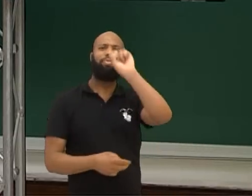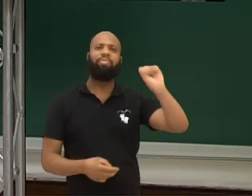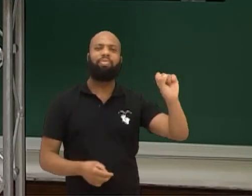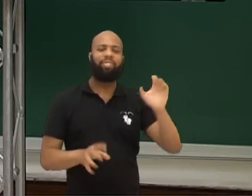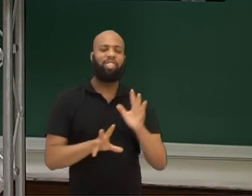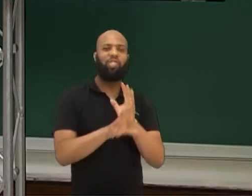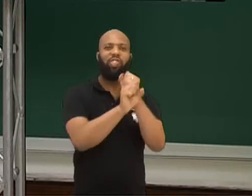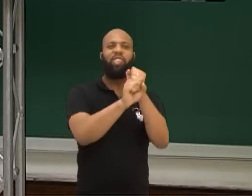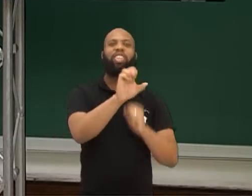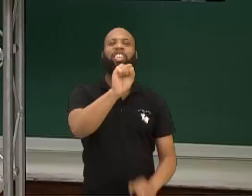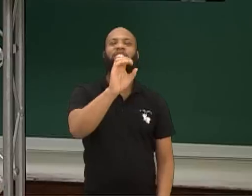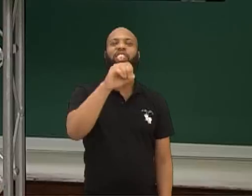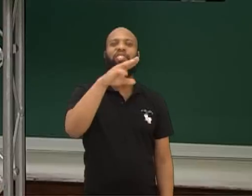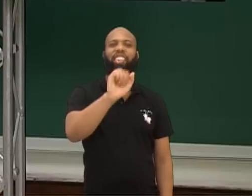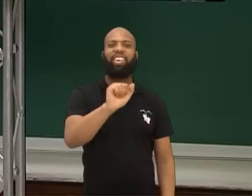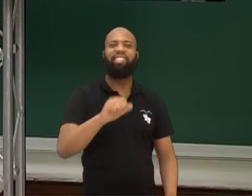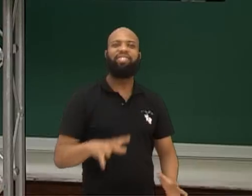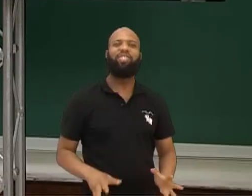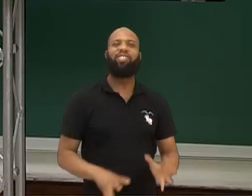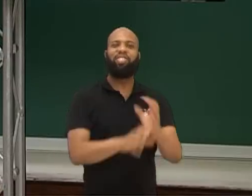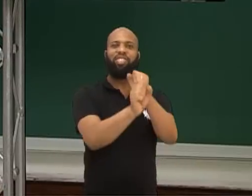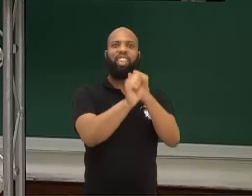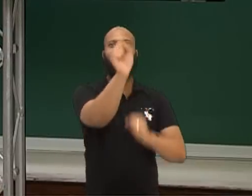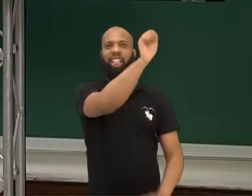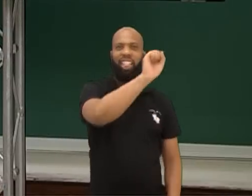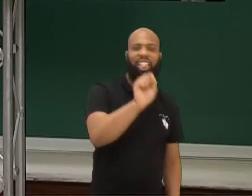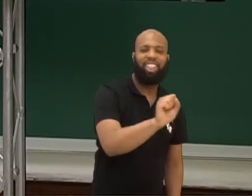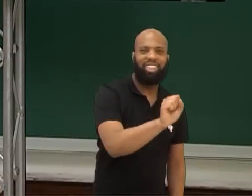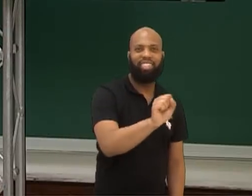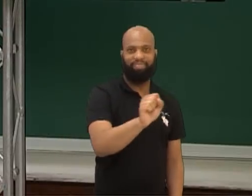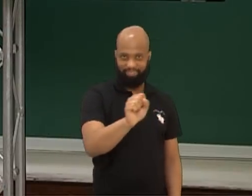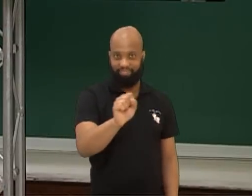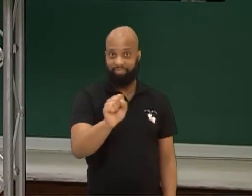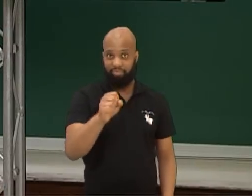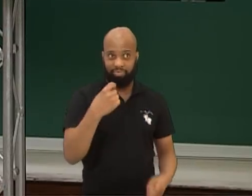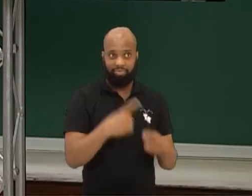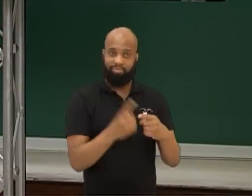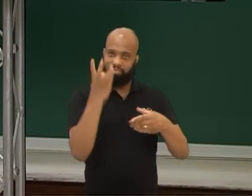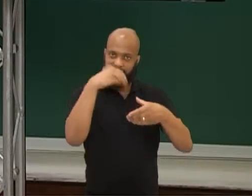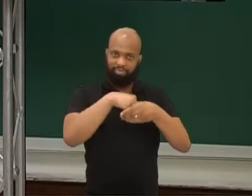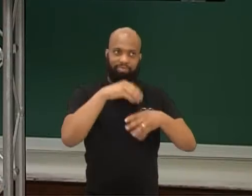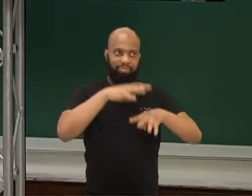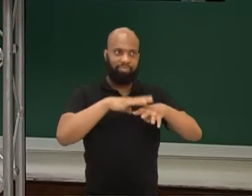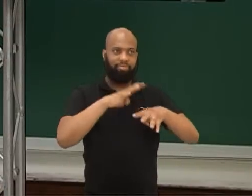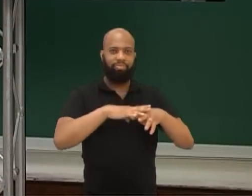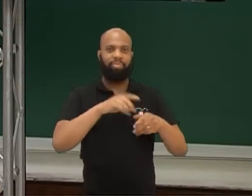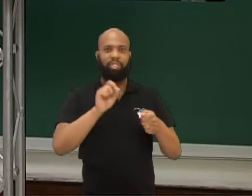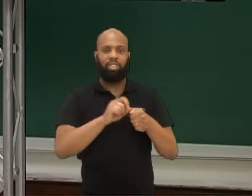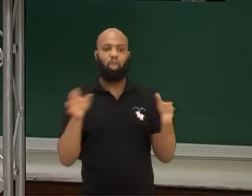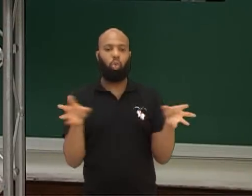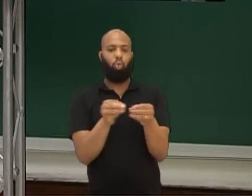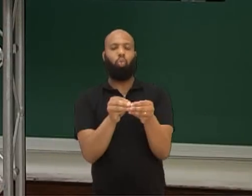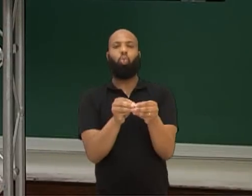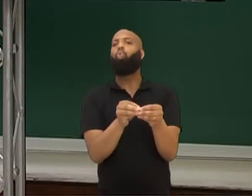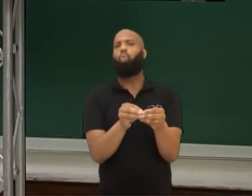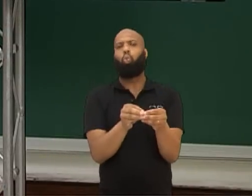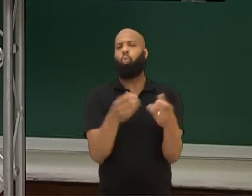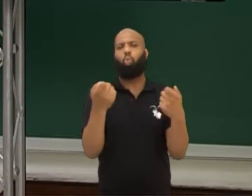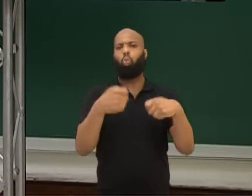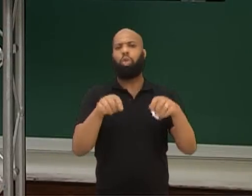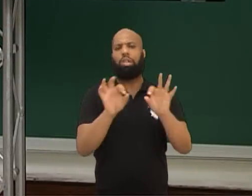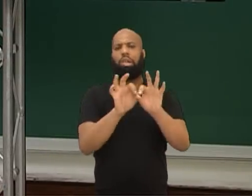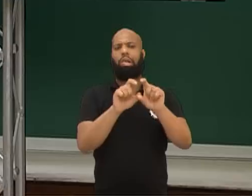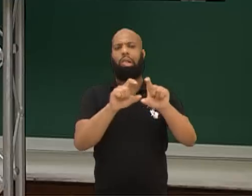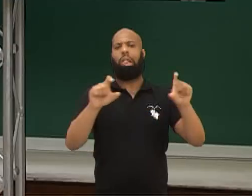Soma. É a soma, sabe? Para não escrever. Sabe que na matemática a gente sempre abrevia. Vocês lembram quando vocês faziam aquela